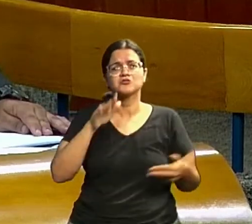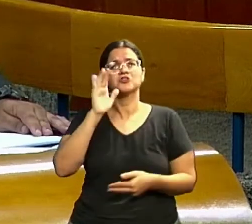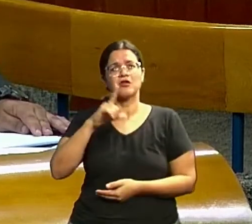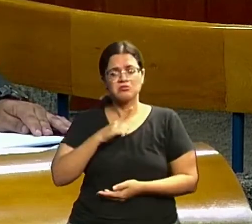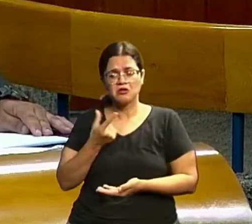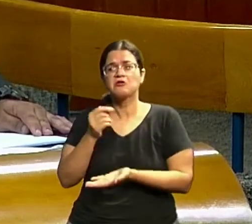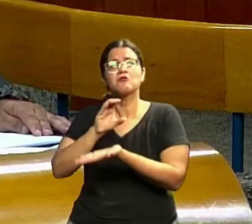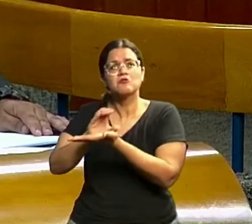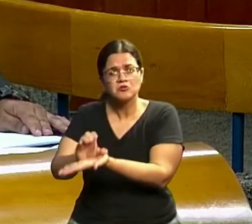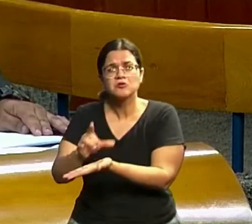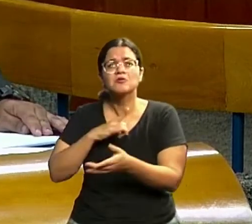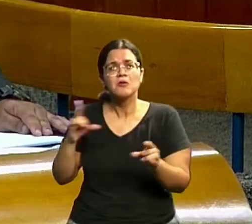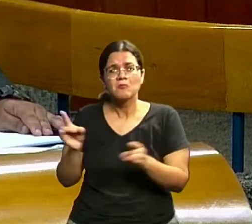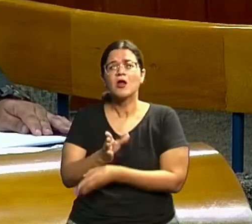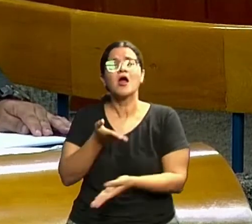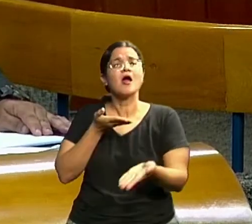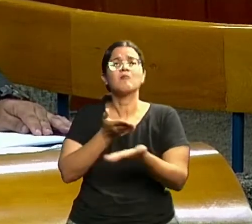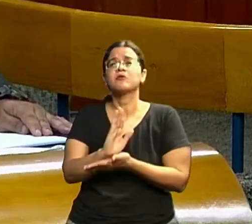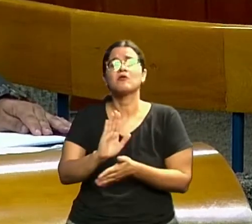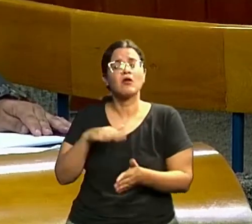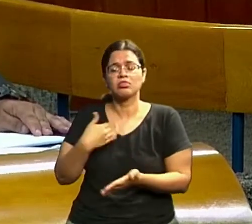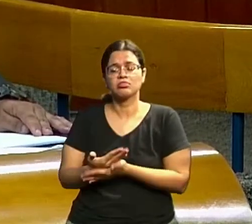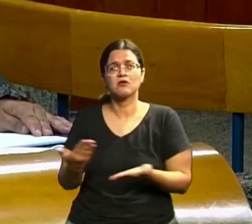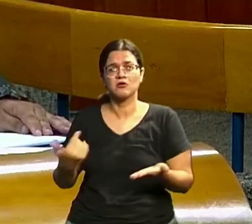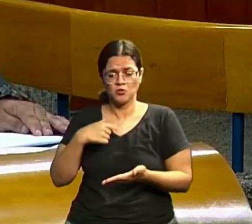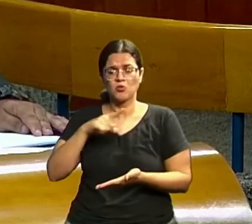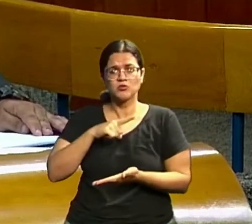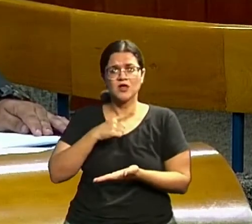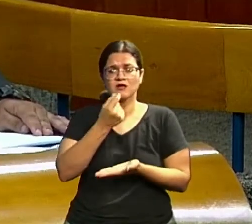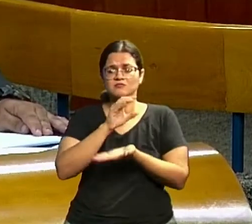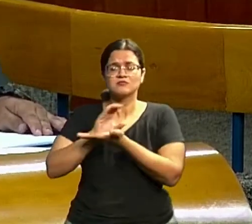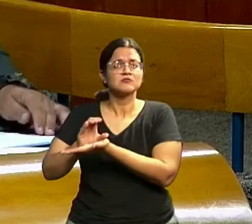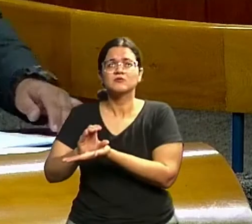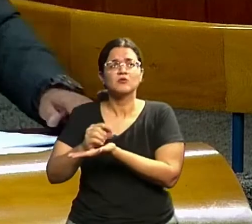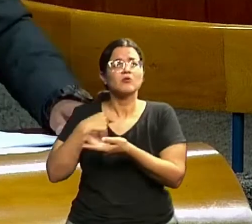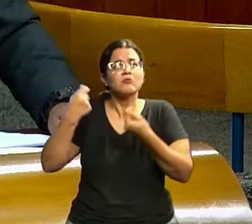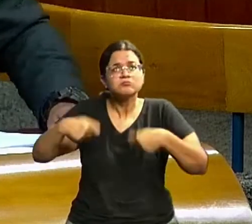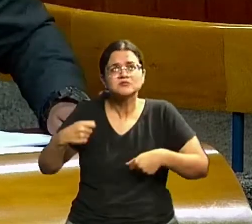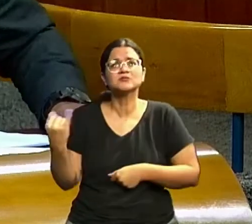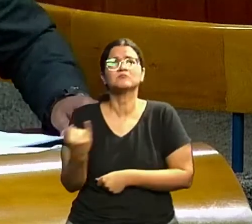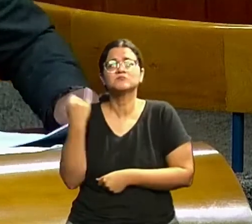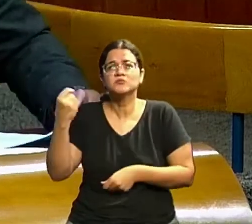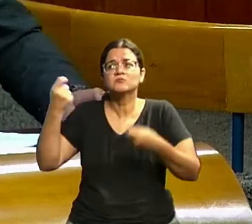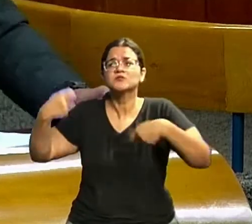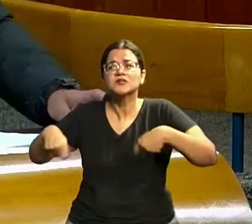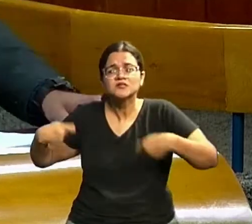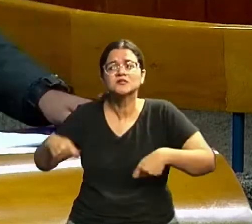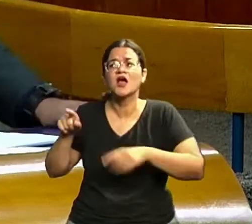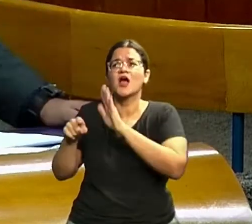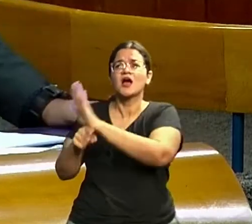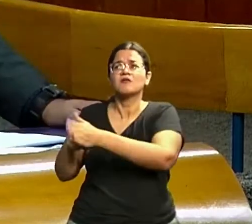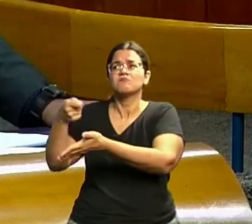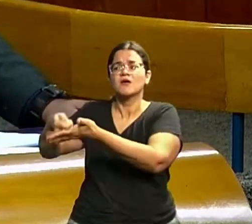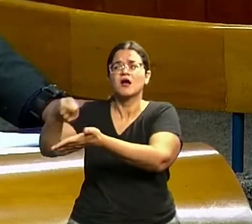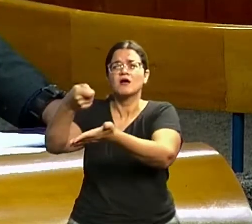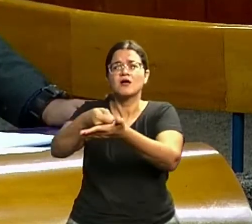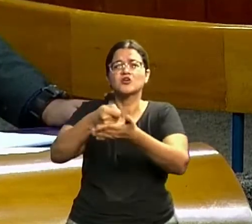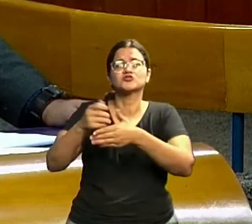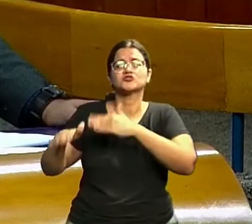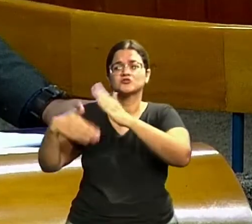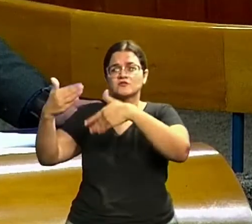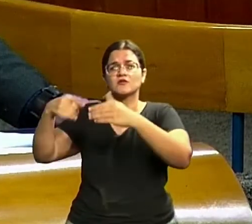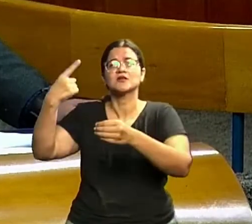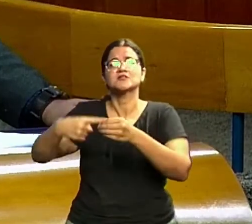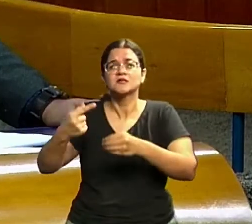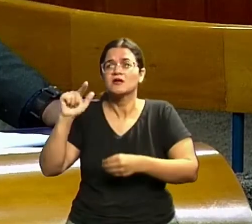tem a aprovação das mesmas, e eu tenho umas emendas impositivas que são muito necessárias e importantes para o